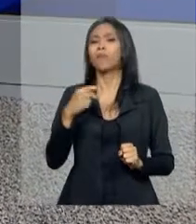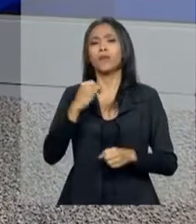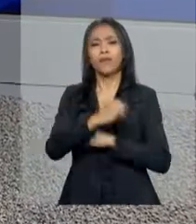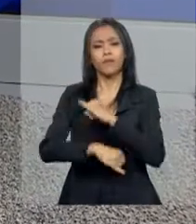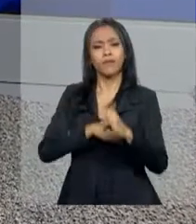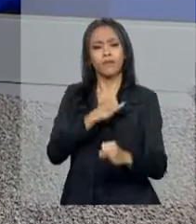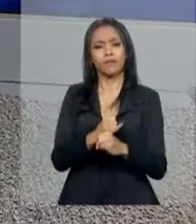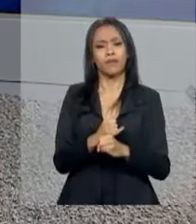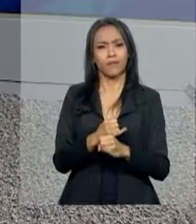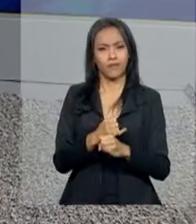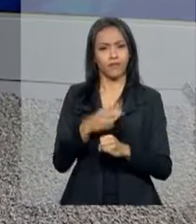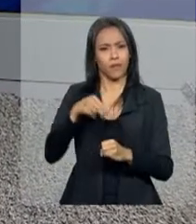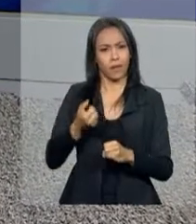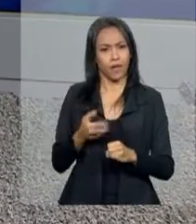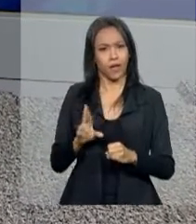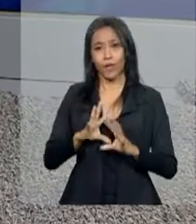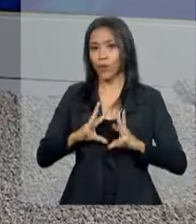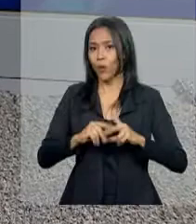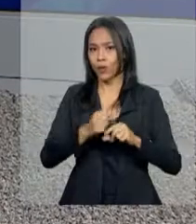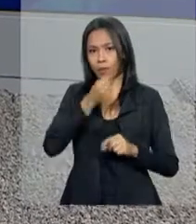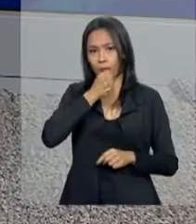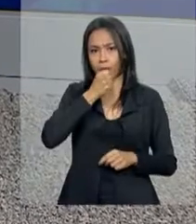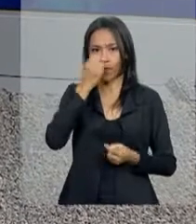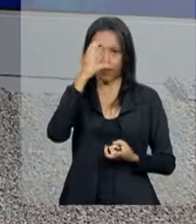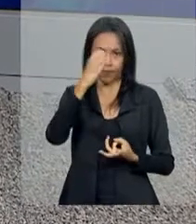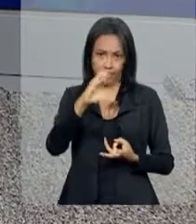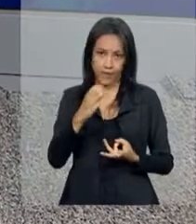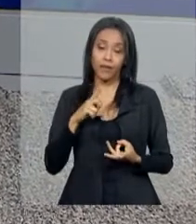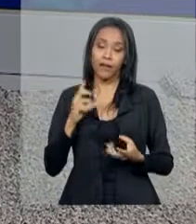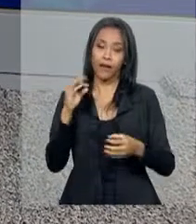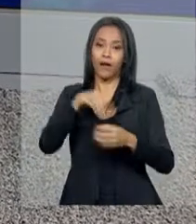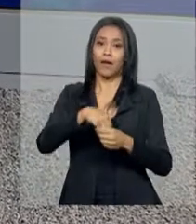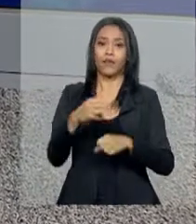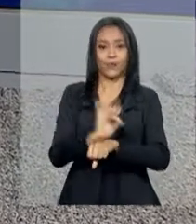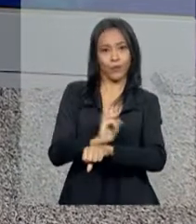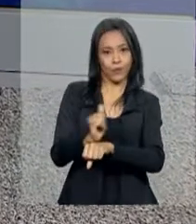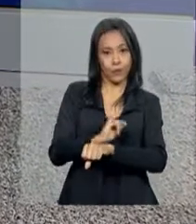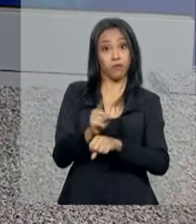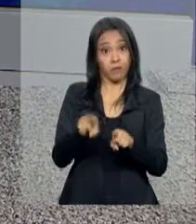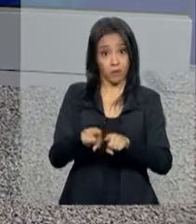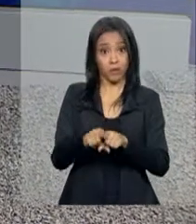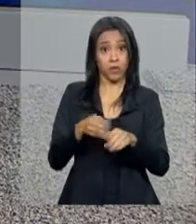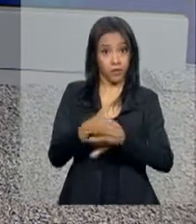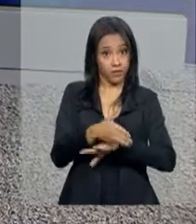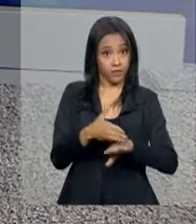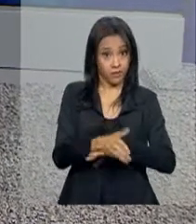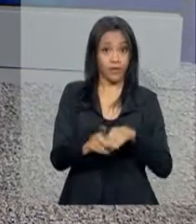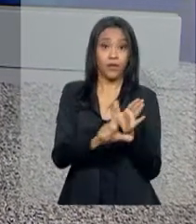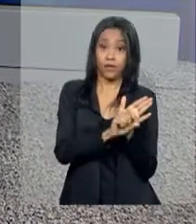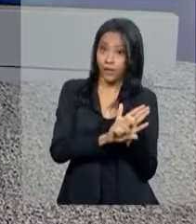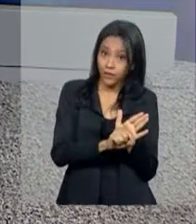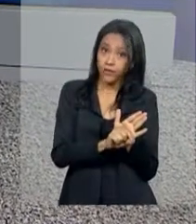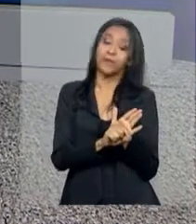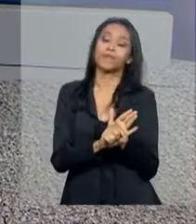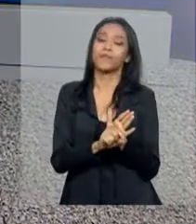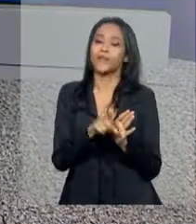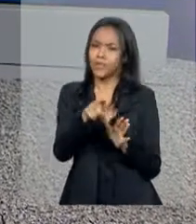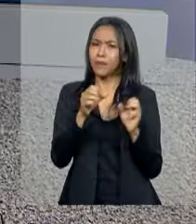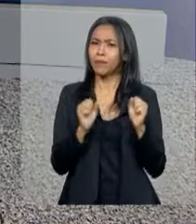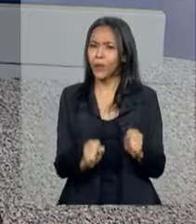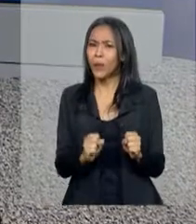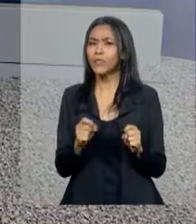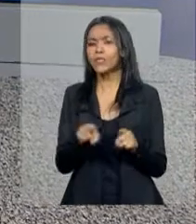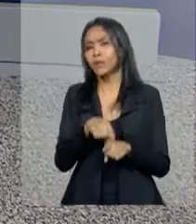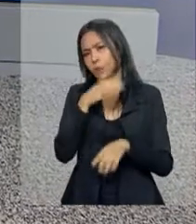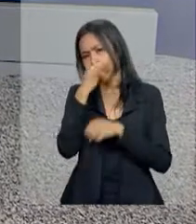da NBR. Todas as reportagens estão em nosso canal no YouTube. Acesse também o nosso perfil no Twitter. Você pode mandar